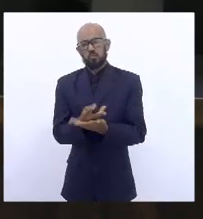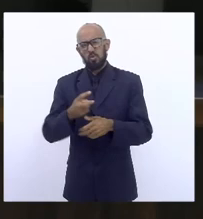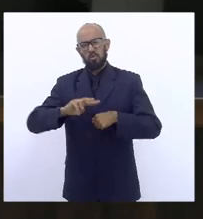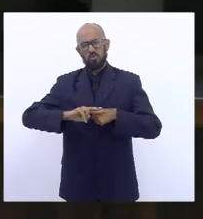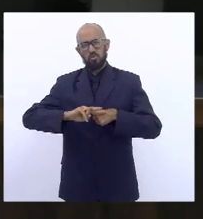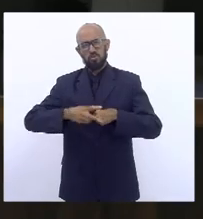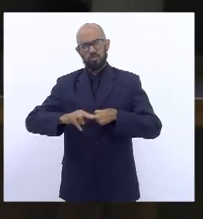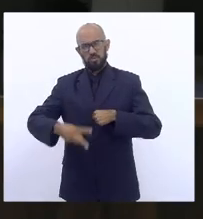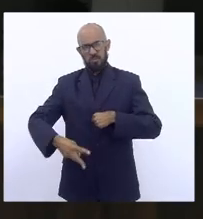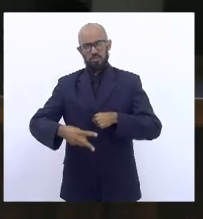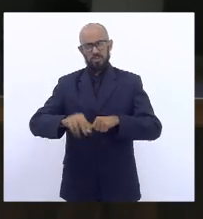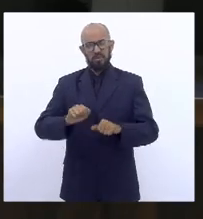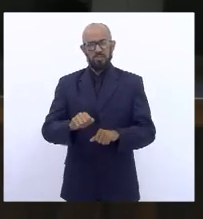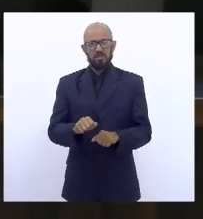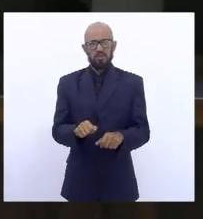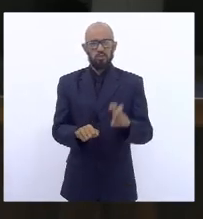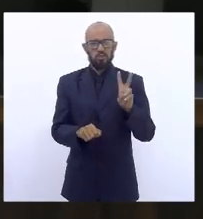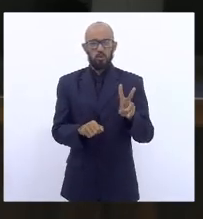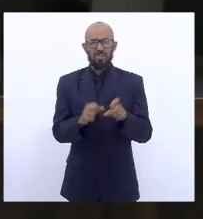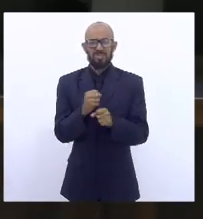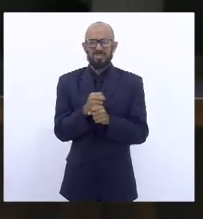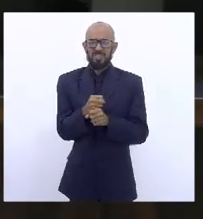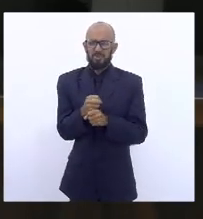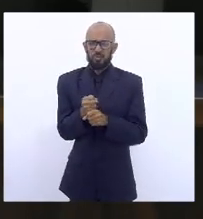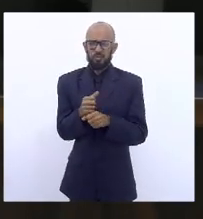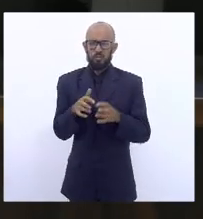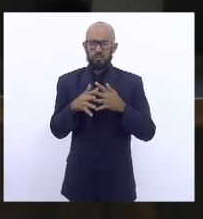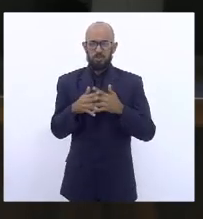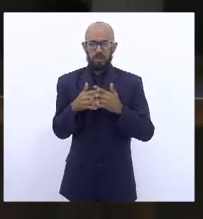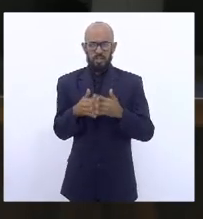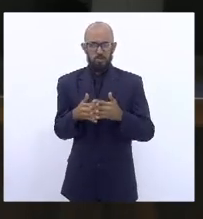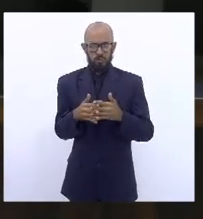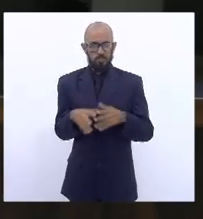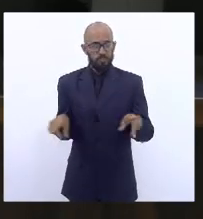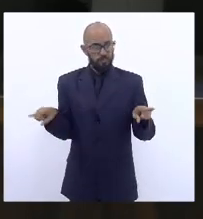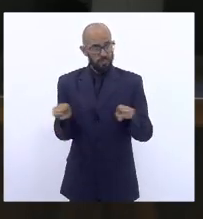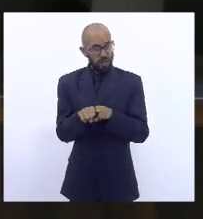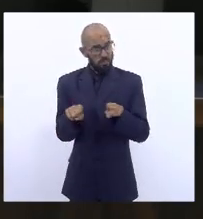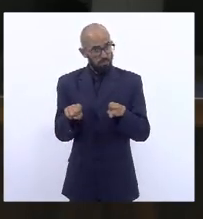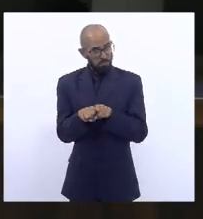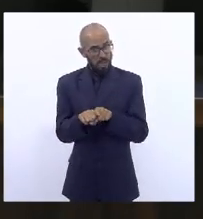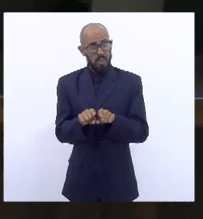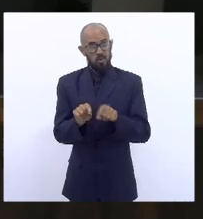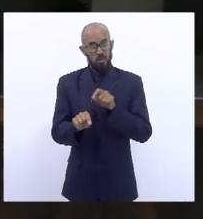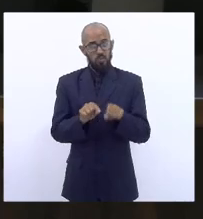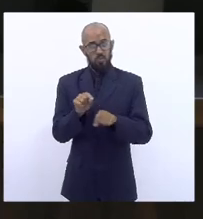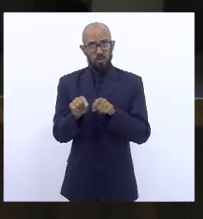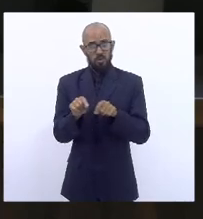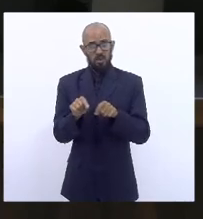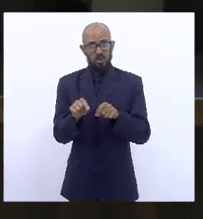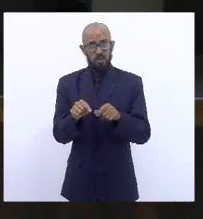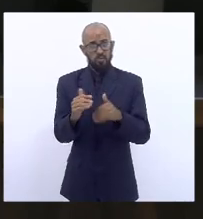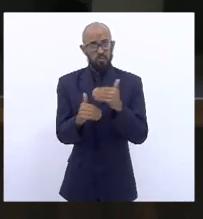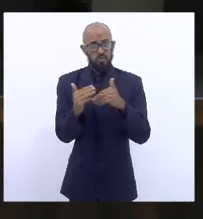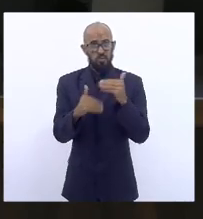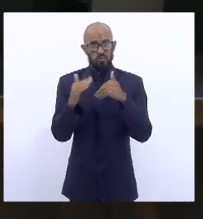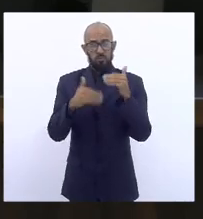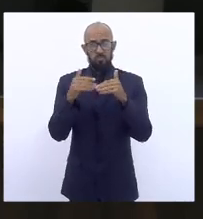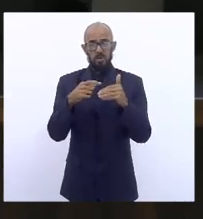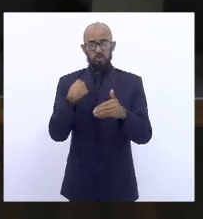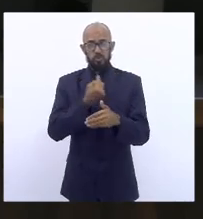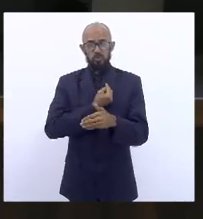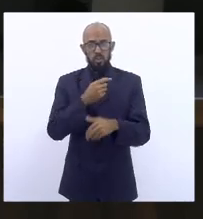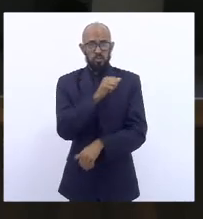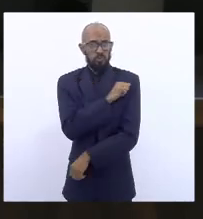consequências desse biênio difícil, inclusive do ponto de vista, inclusive, sobretudo, do ponto de vista do desenvolvimento dos nossos